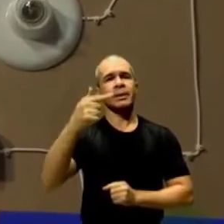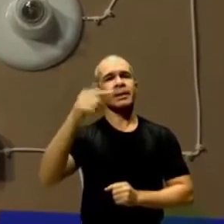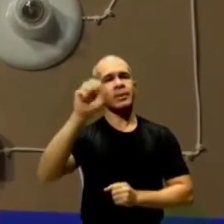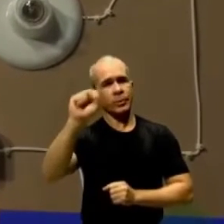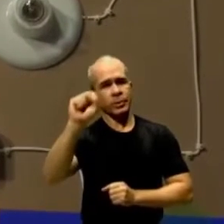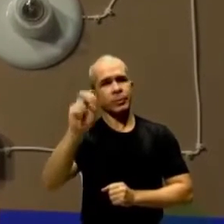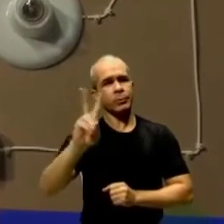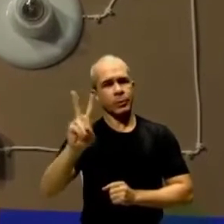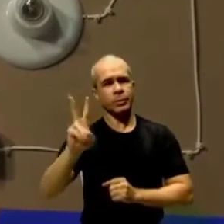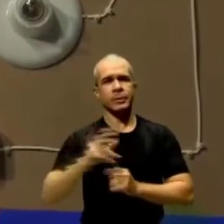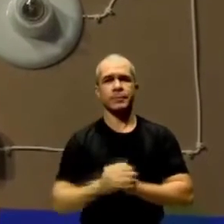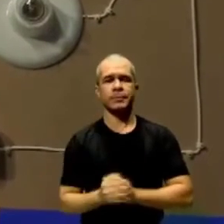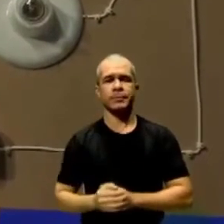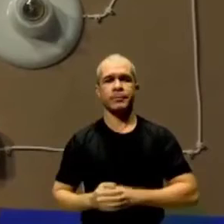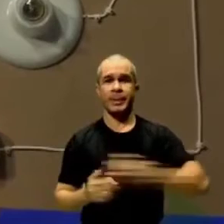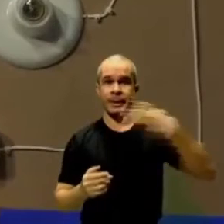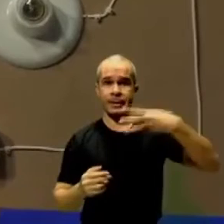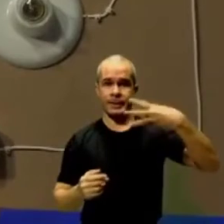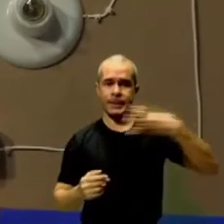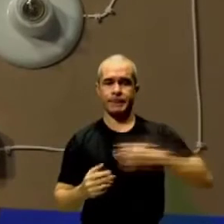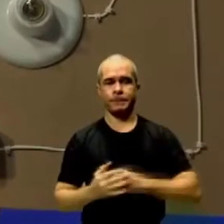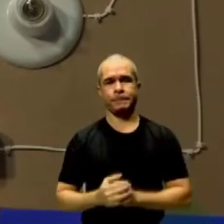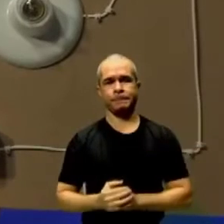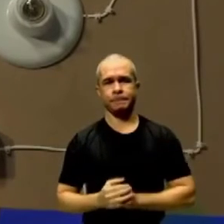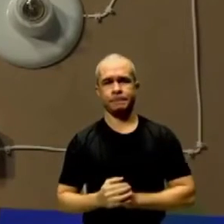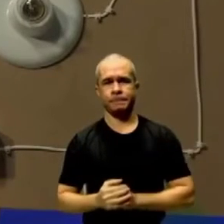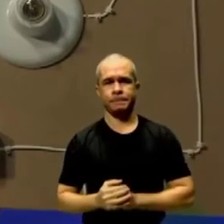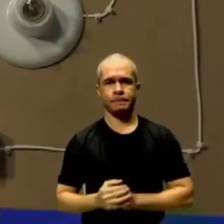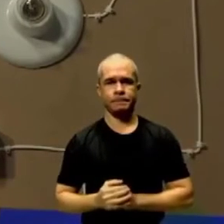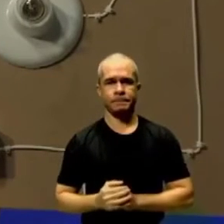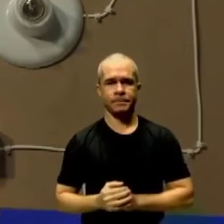78 volts. Quando eu pego aqui a terceira,